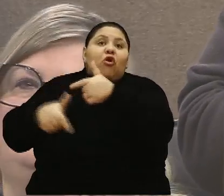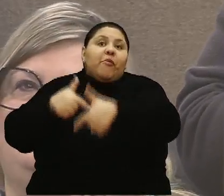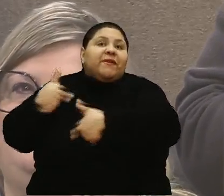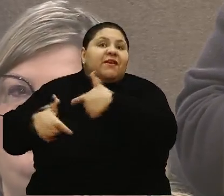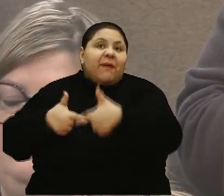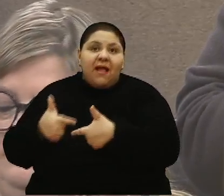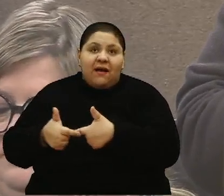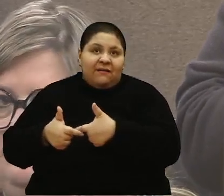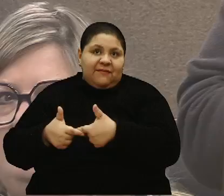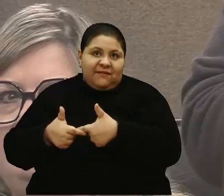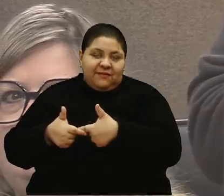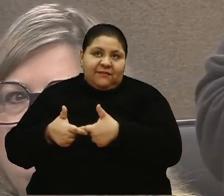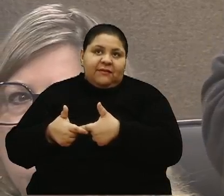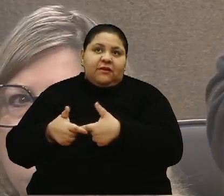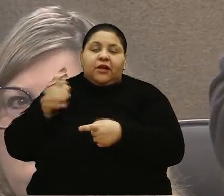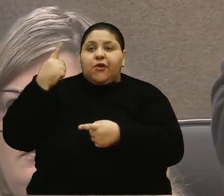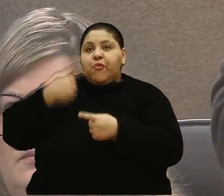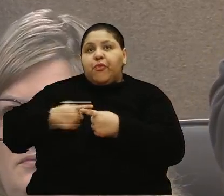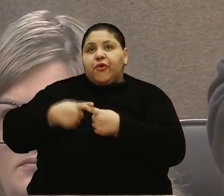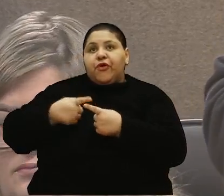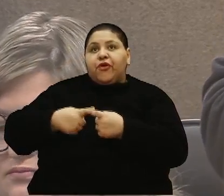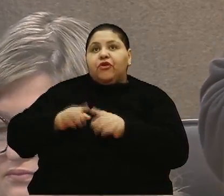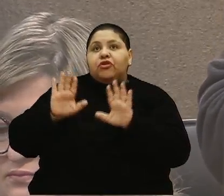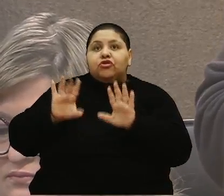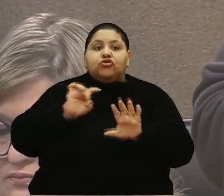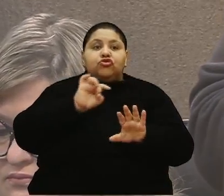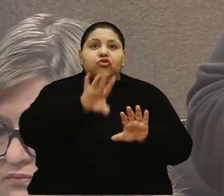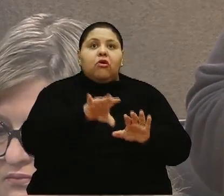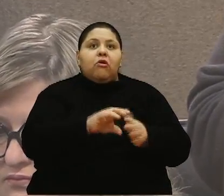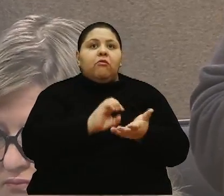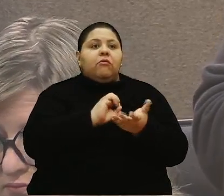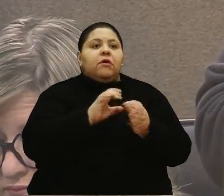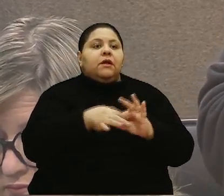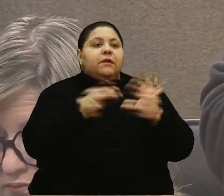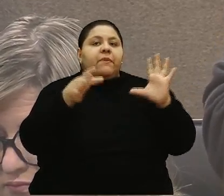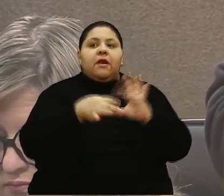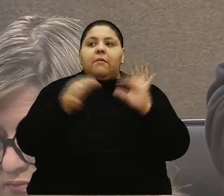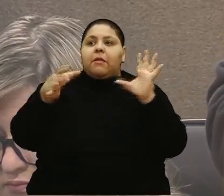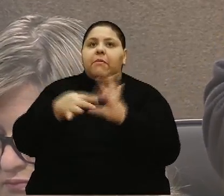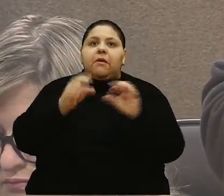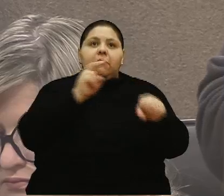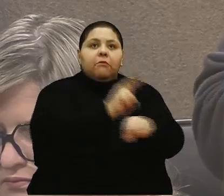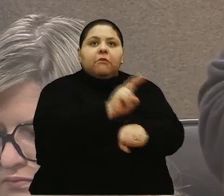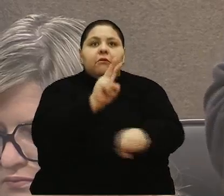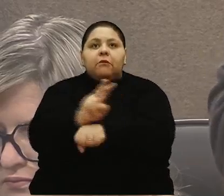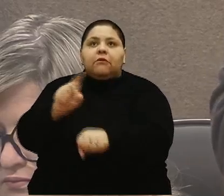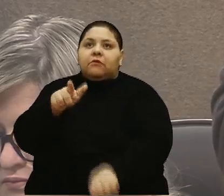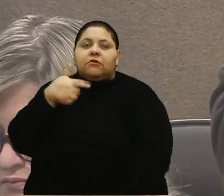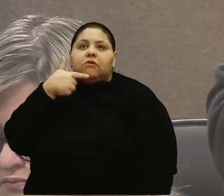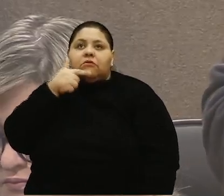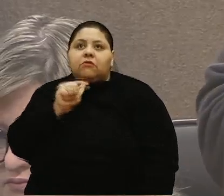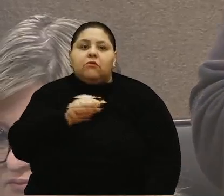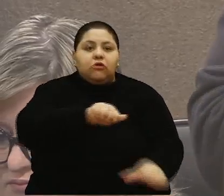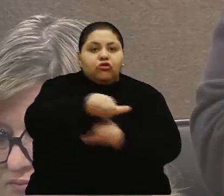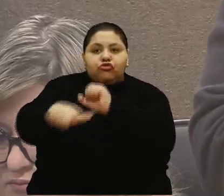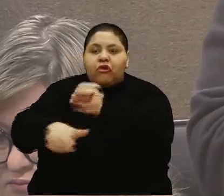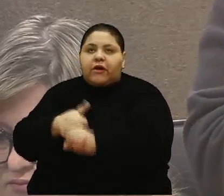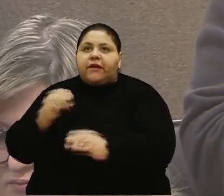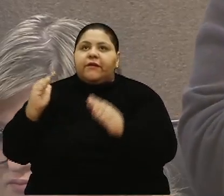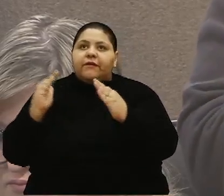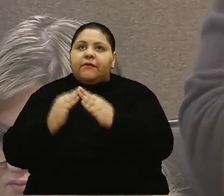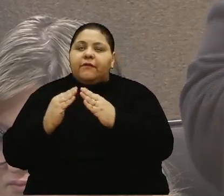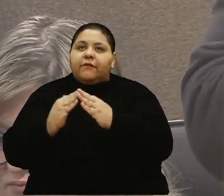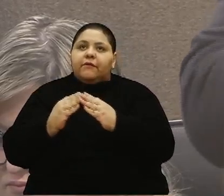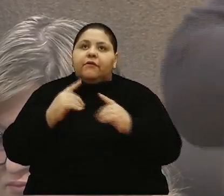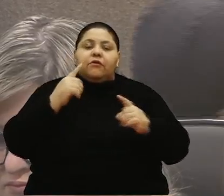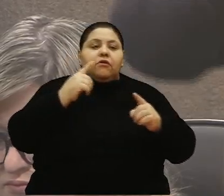ativa desses casos. Porque muitas vezes eles ficam lá só despachando vaga de escola que não consegue, de transferência de escola. Que uma criança